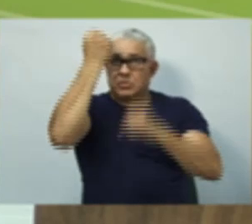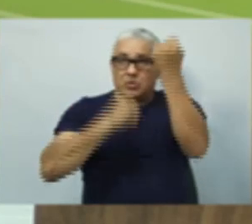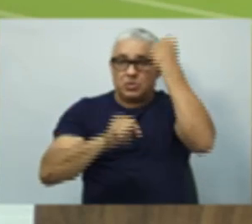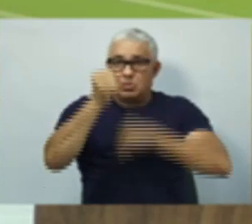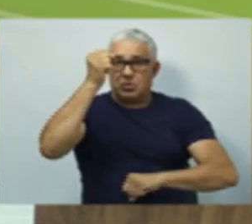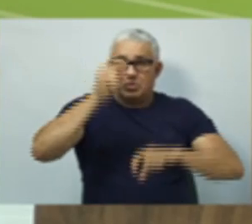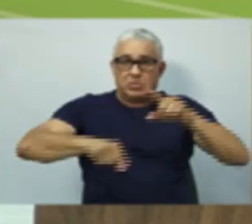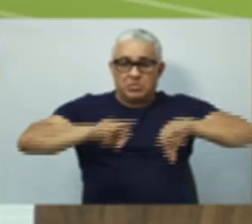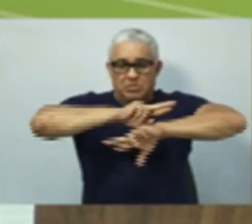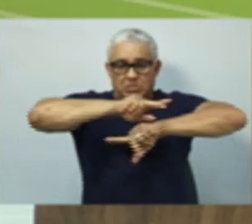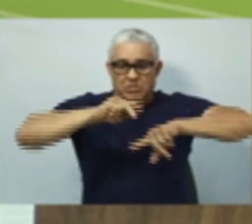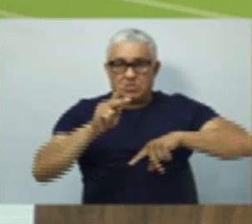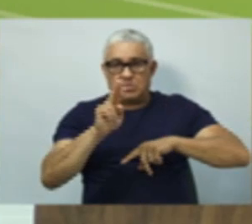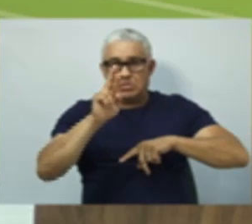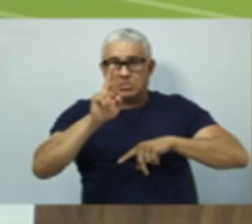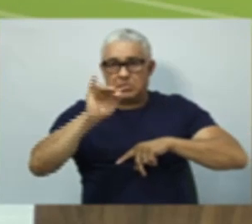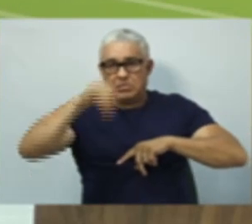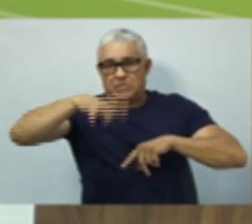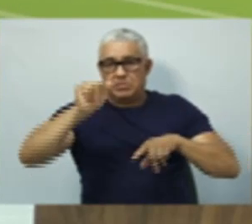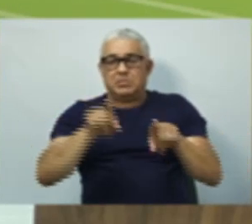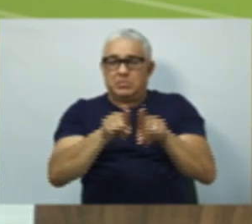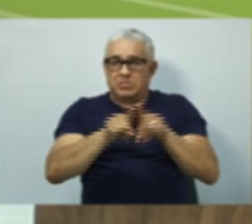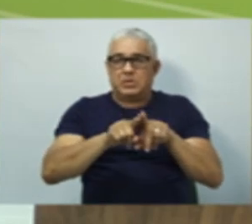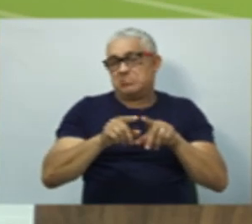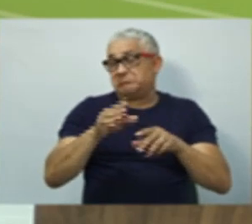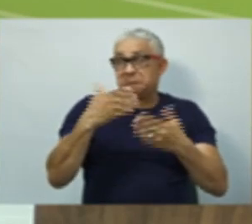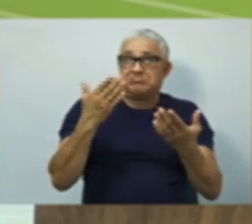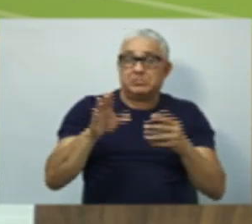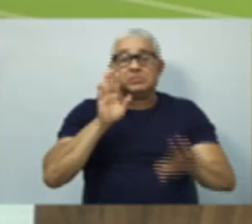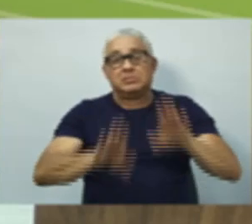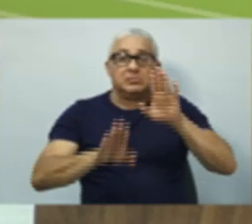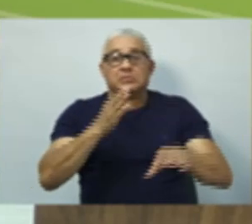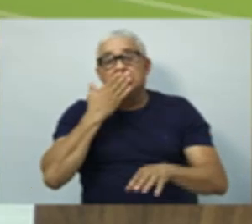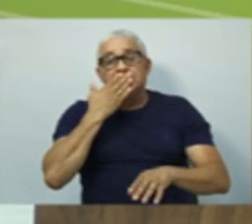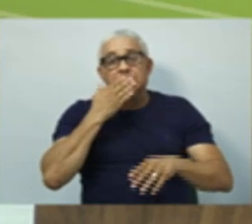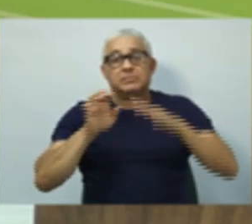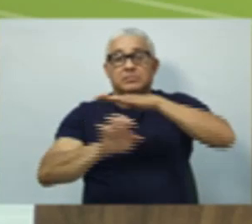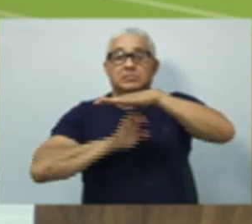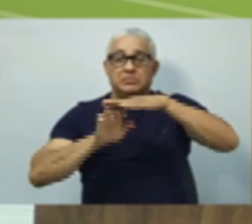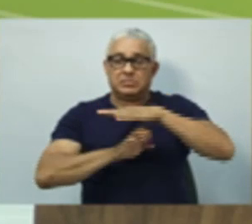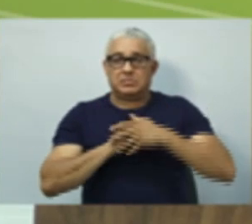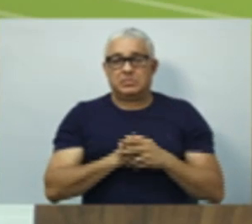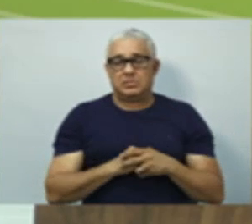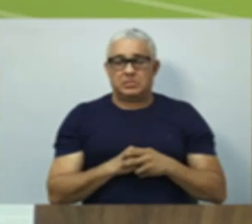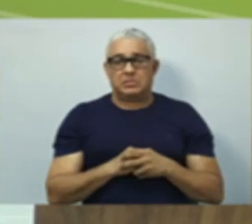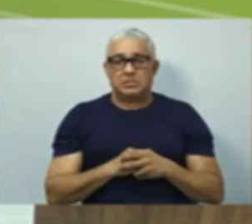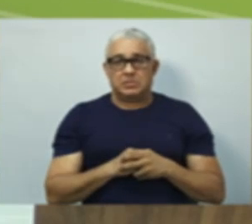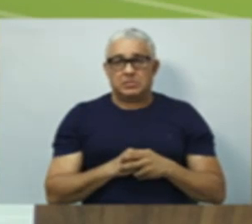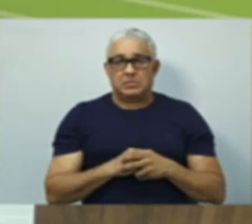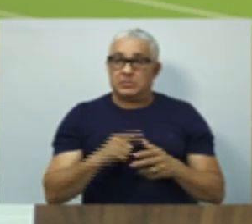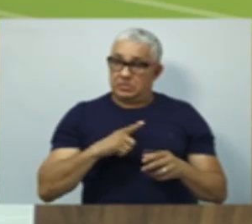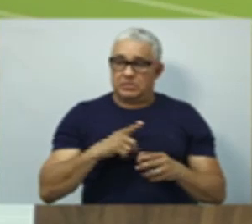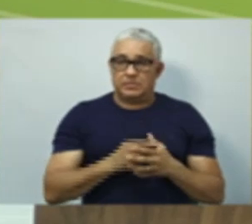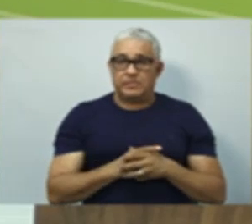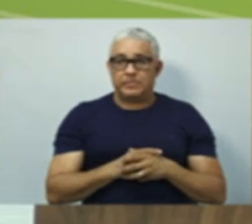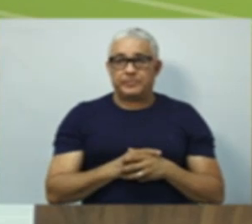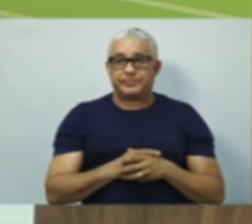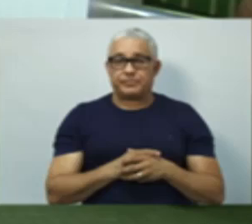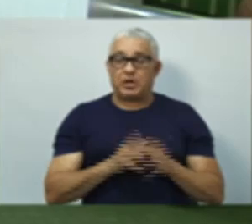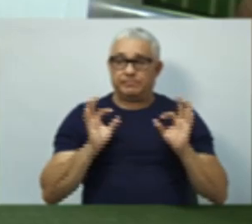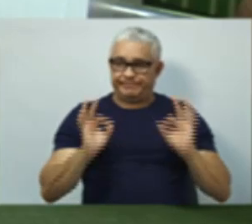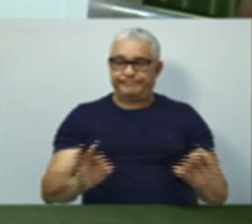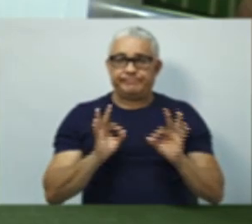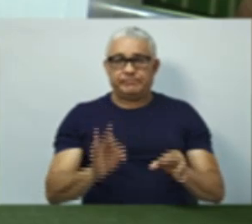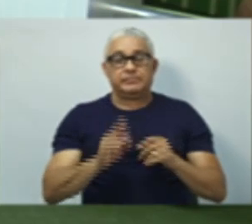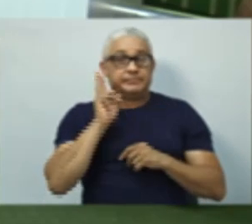produtos acabados ou em serviços, né, dependendo do tipo de empresa que existe, né?